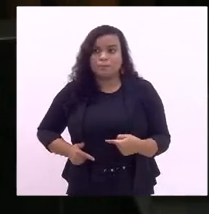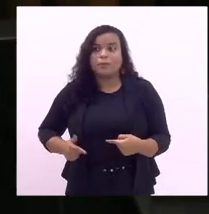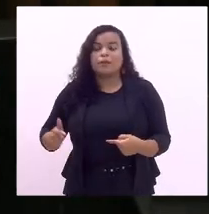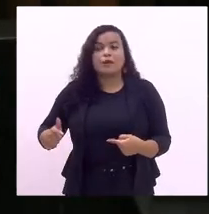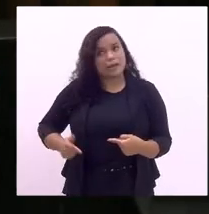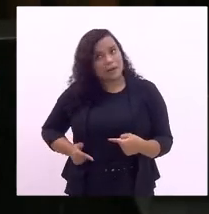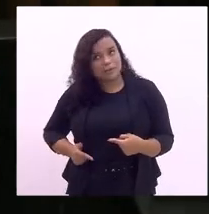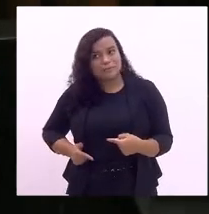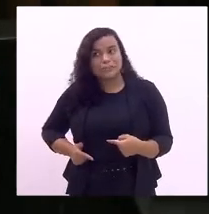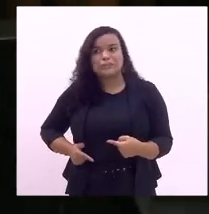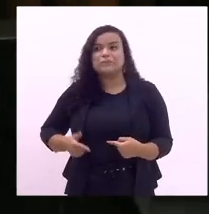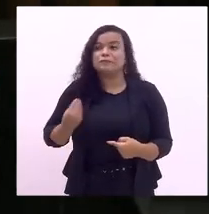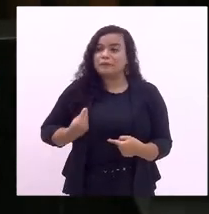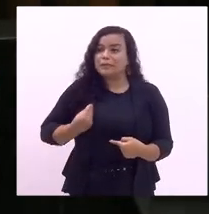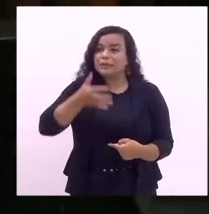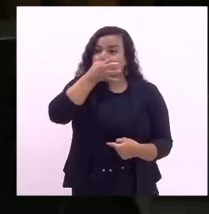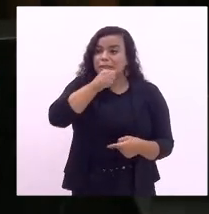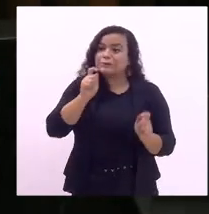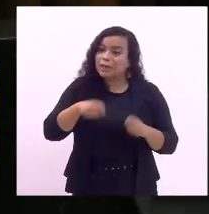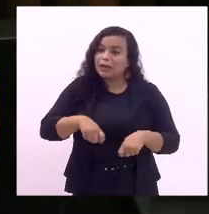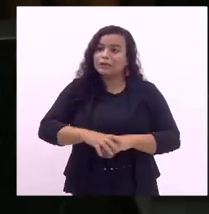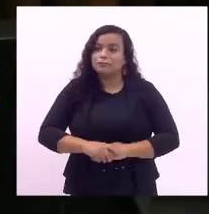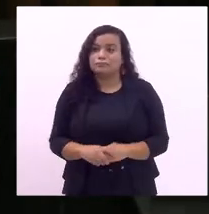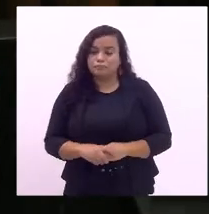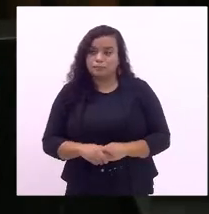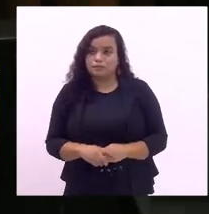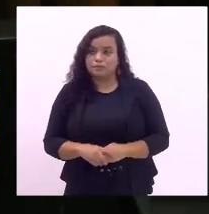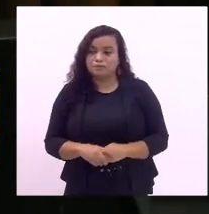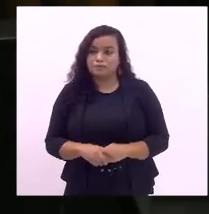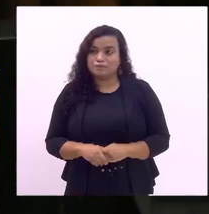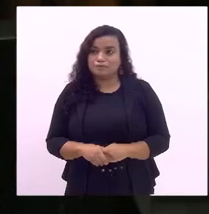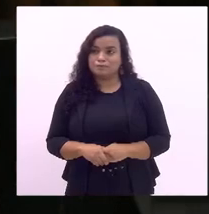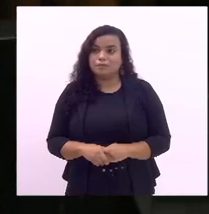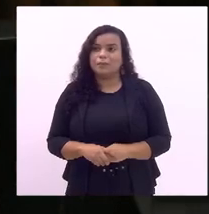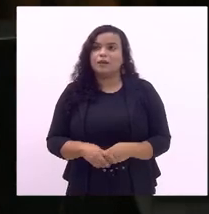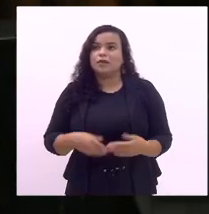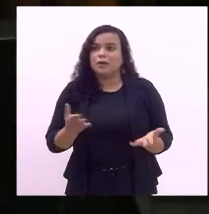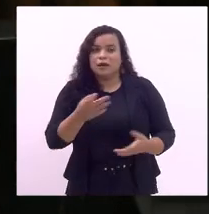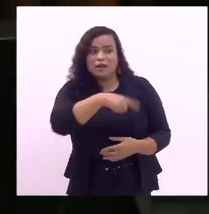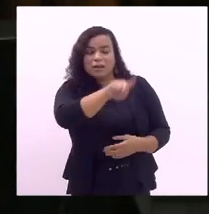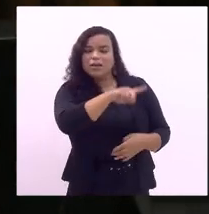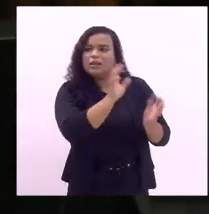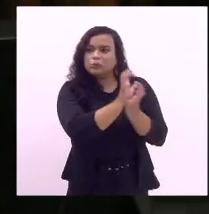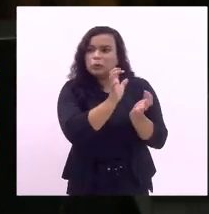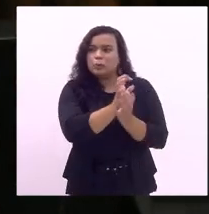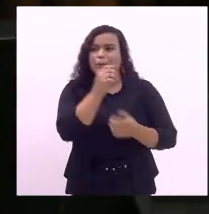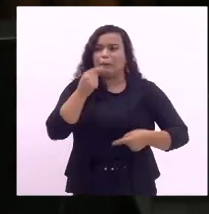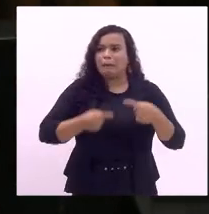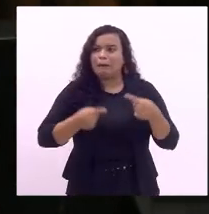definitivamente salvam vidas. Essa